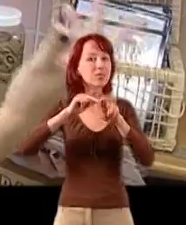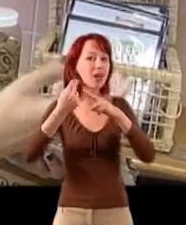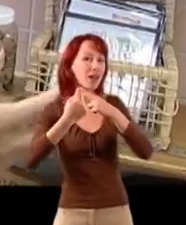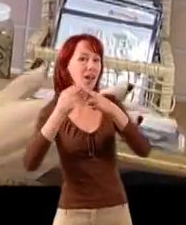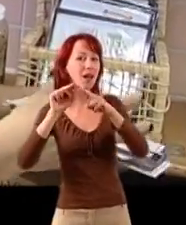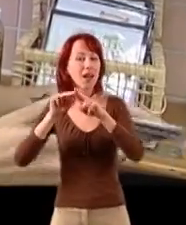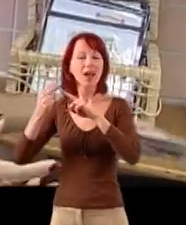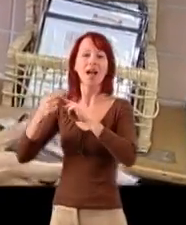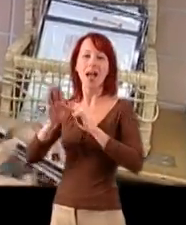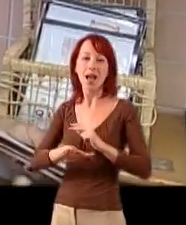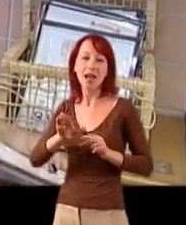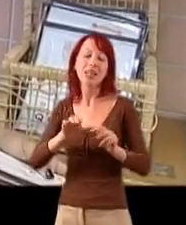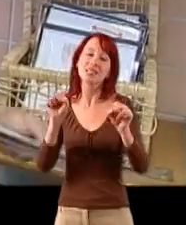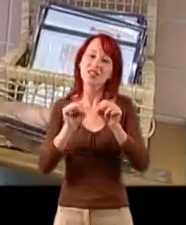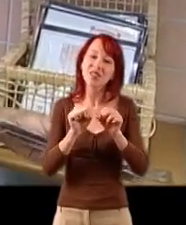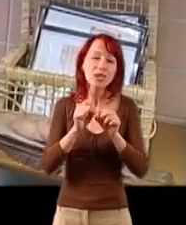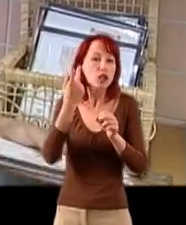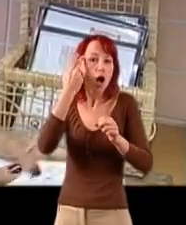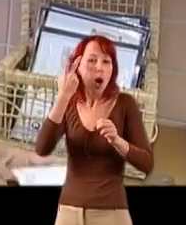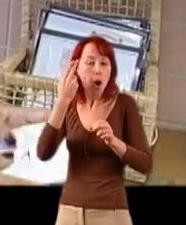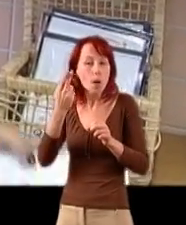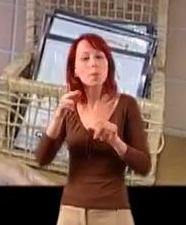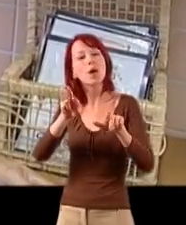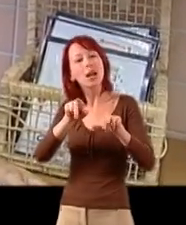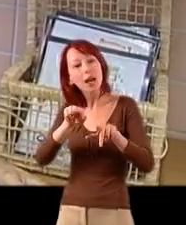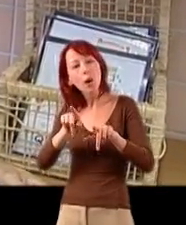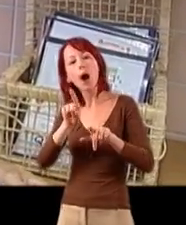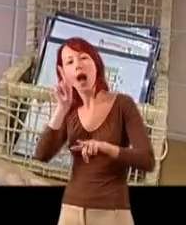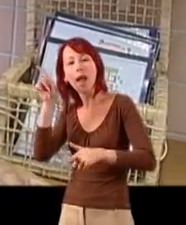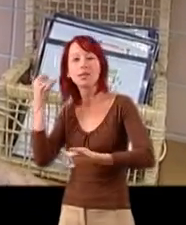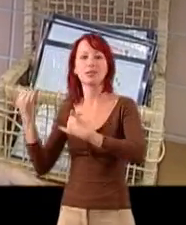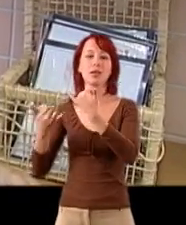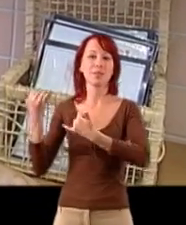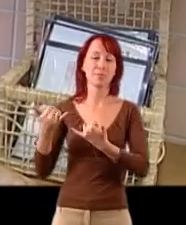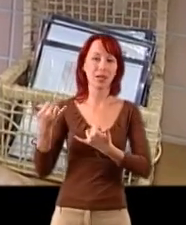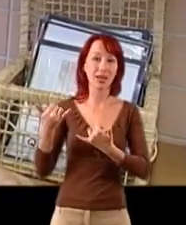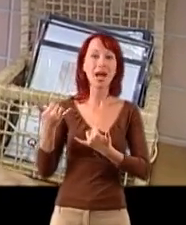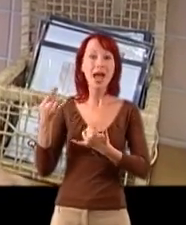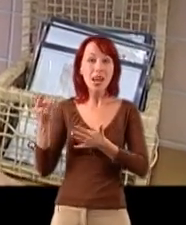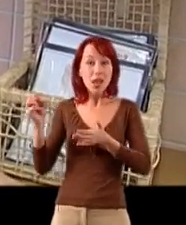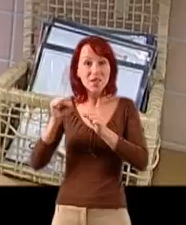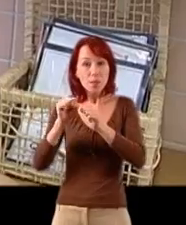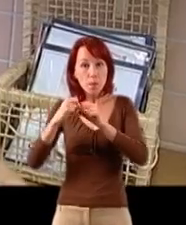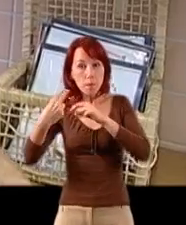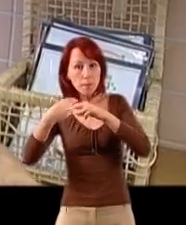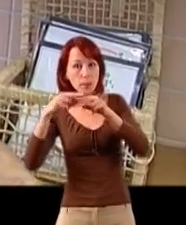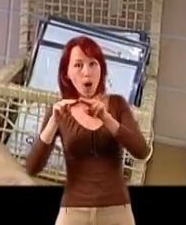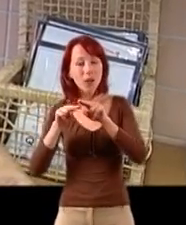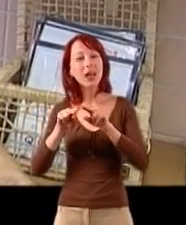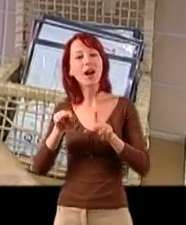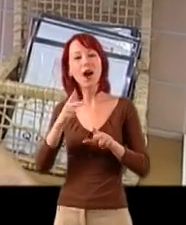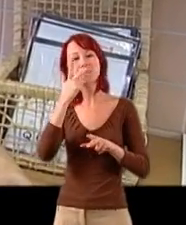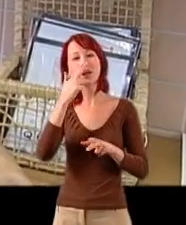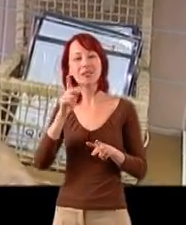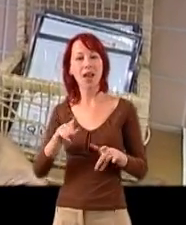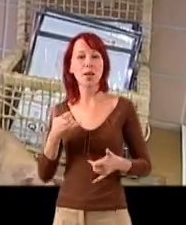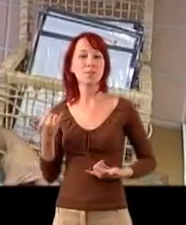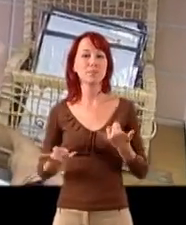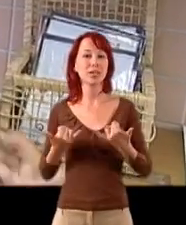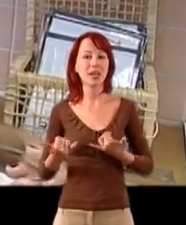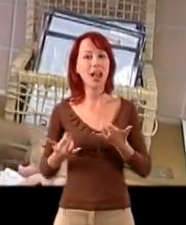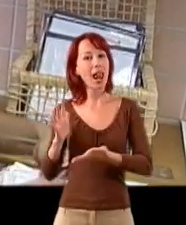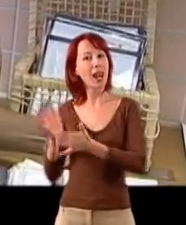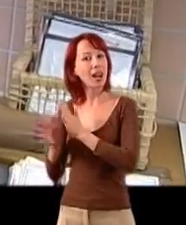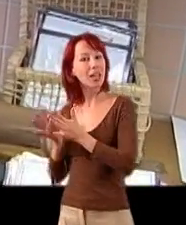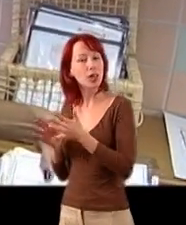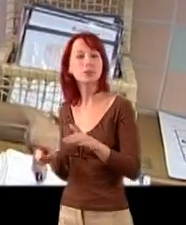né? Que as outras crianças montam o quebra-cabeça comum e eles também montam esse. E nesse momento que eles montam, eles brincam, né, de